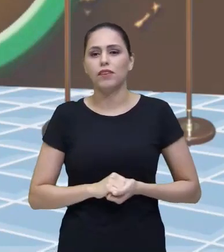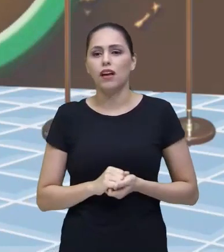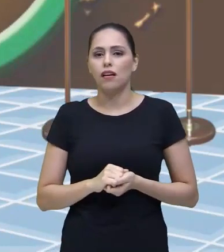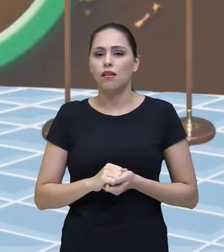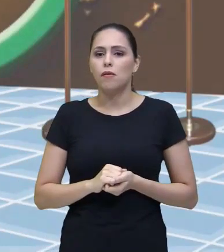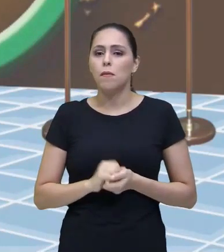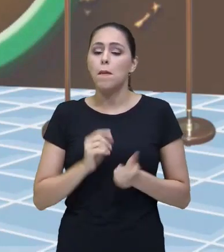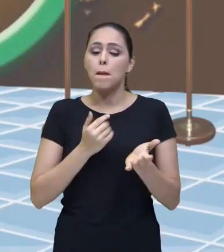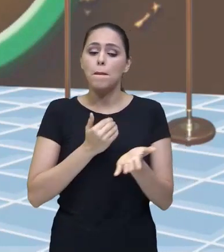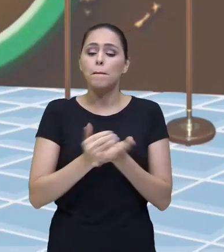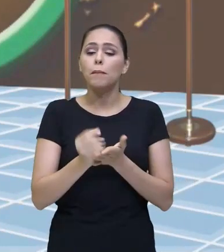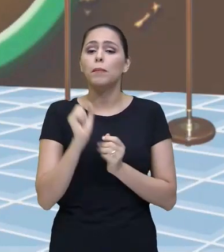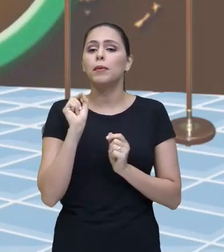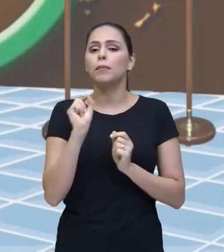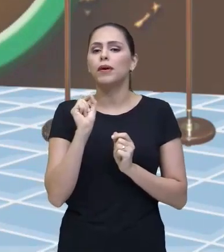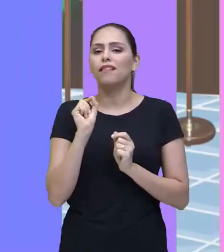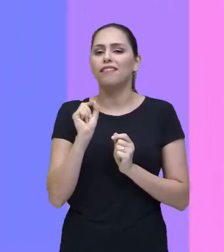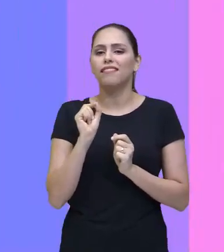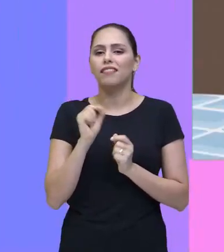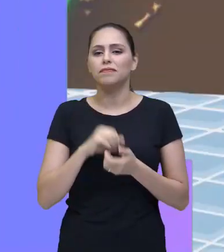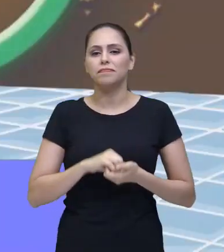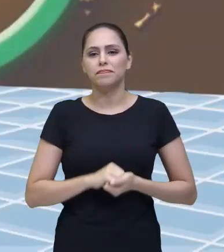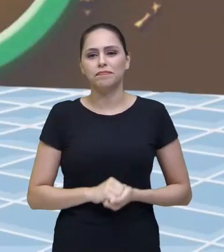precisa acender a pira agora, né? Vamos lá? Vamos lá.